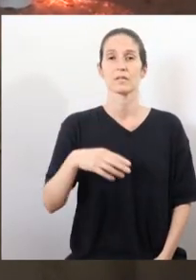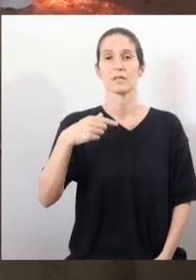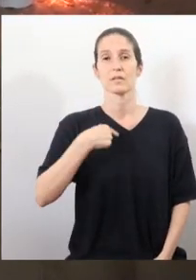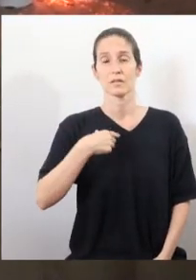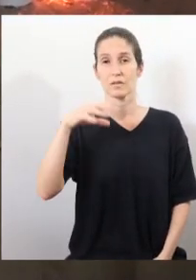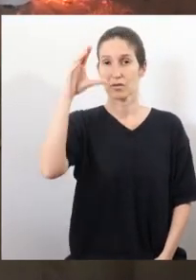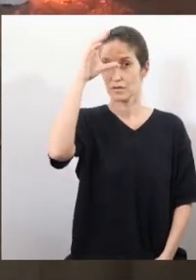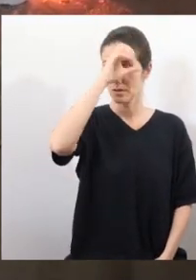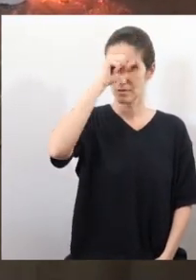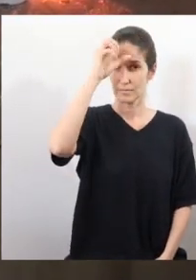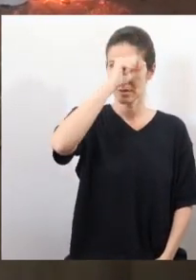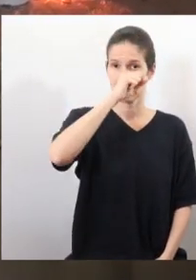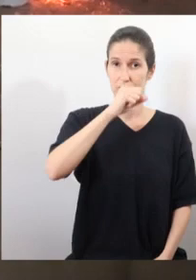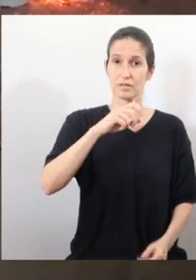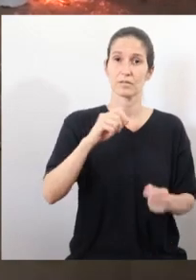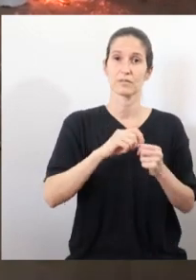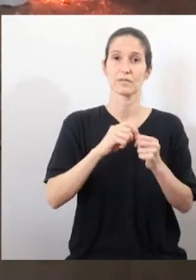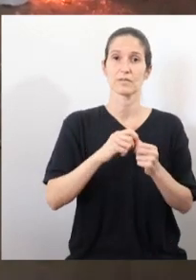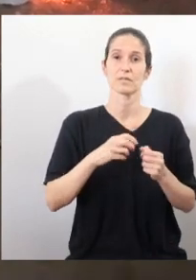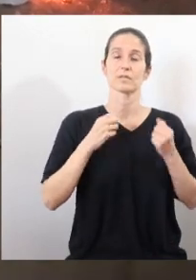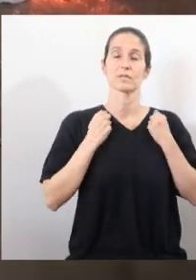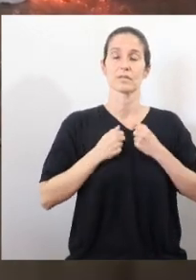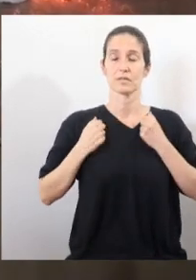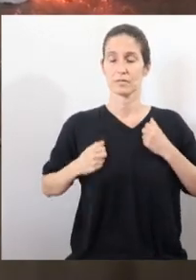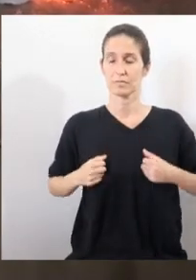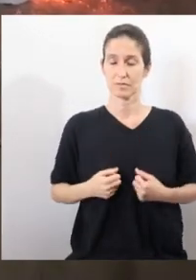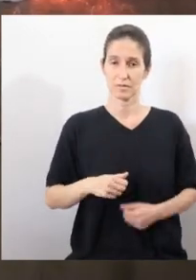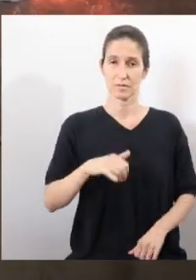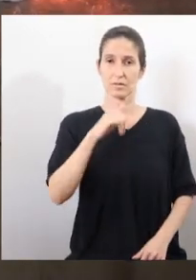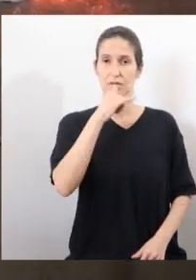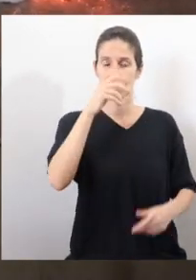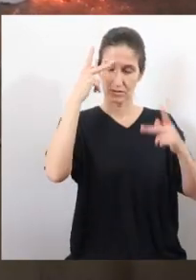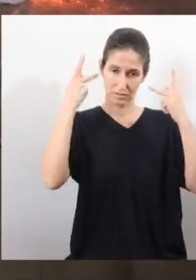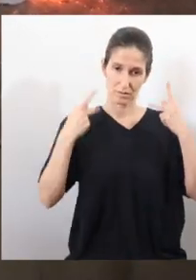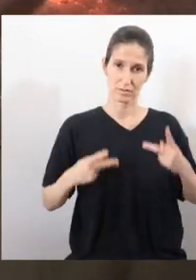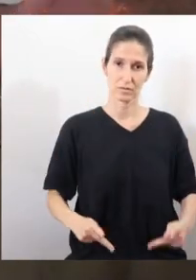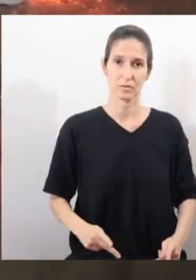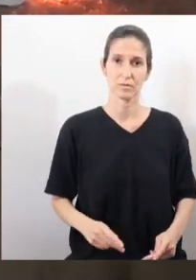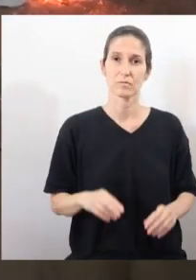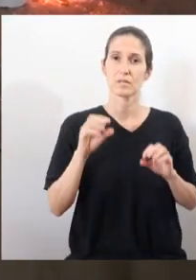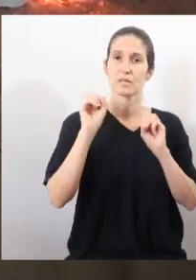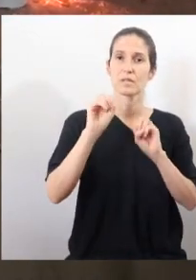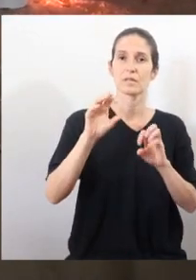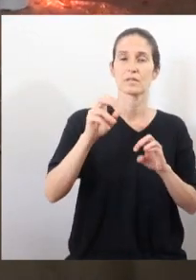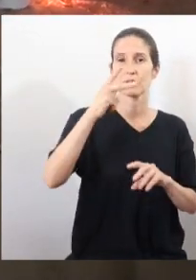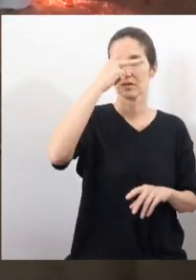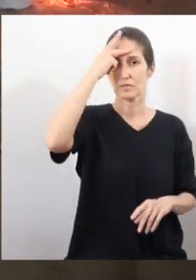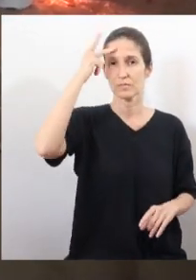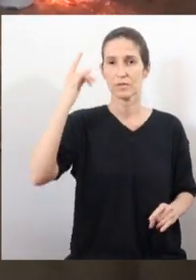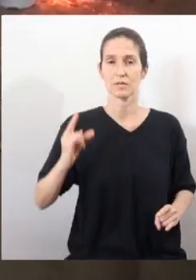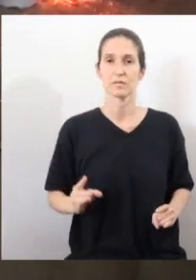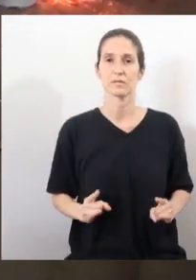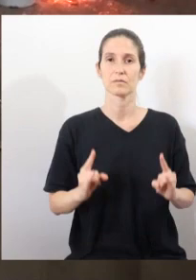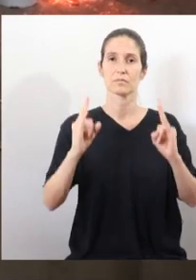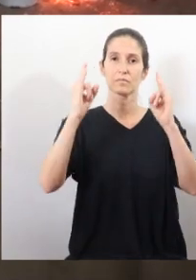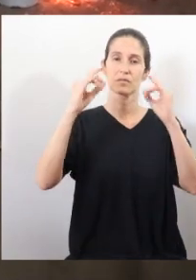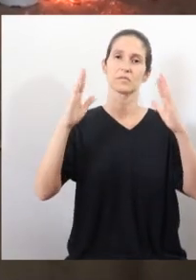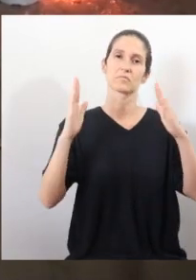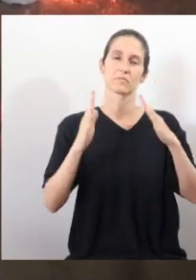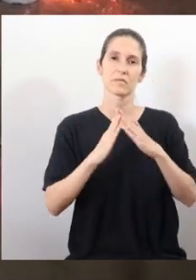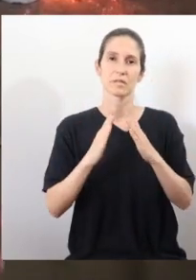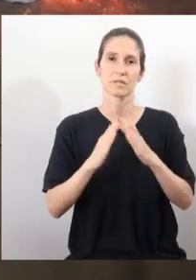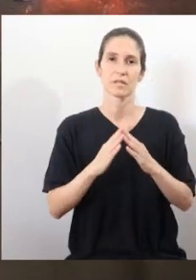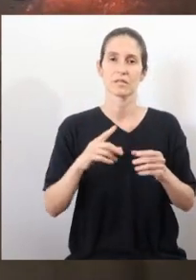eu aprendi a fazer este banho energético e levo até as pessoas aqui na cidade,